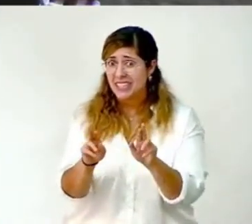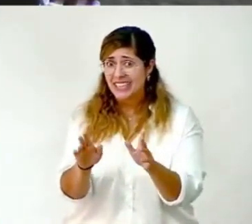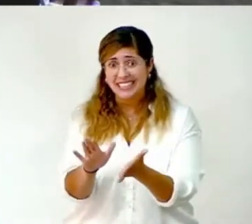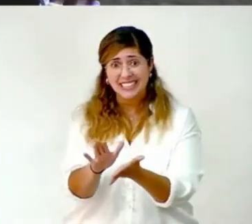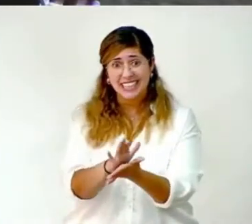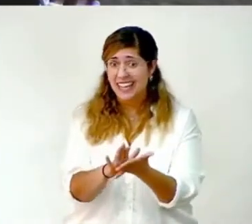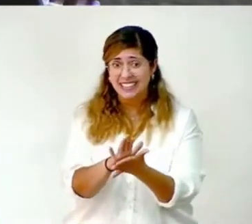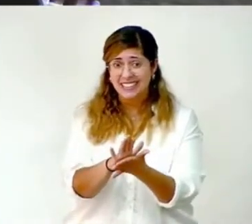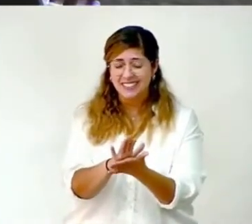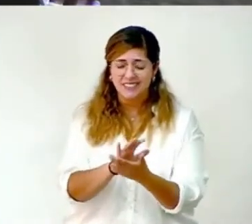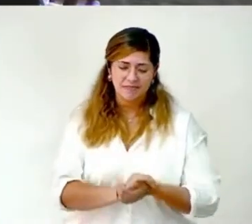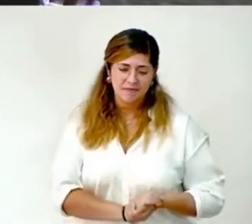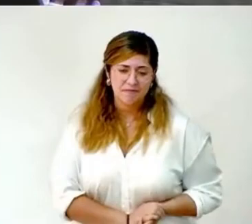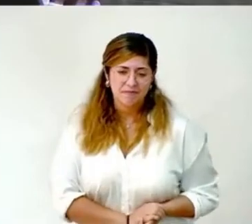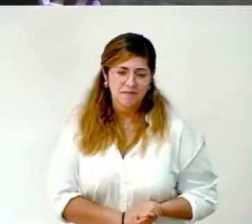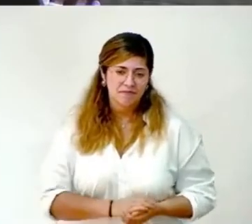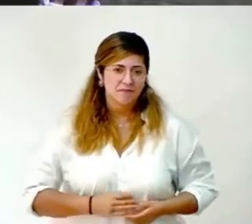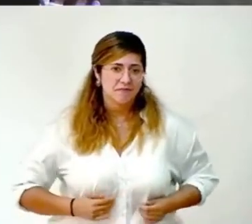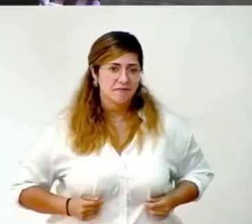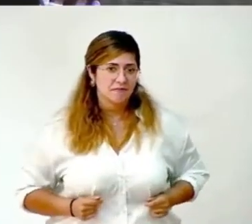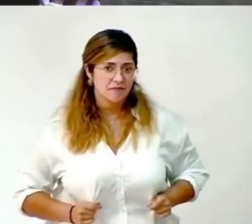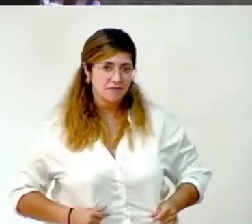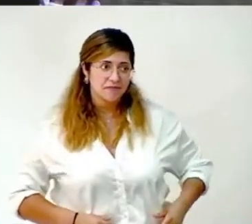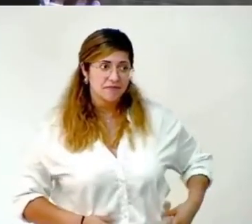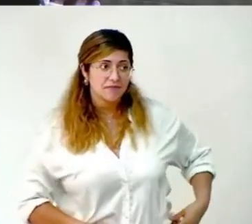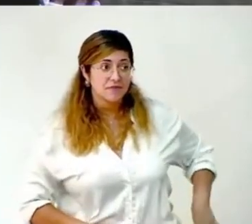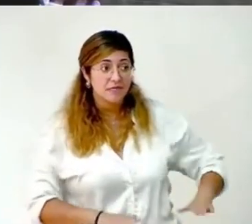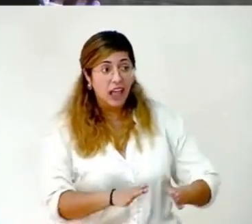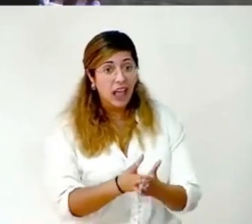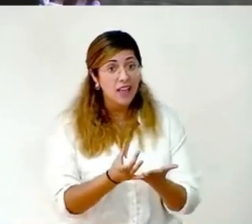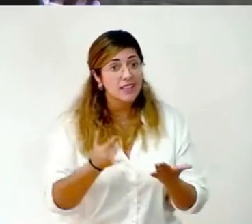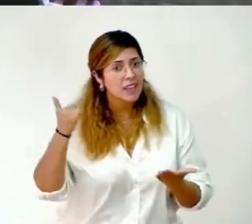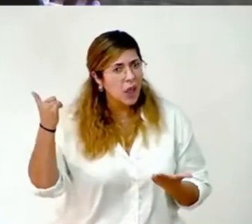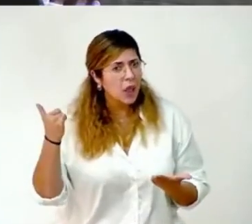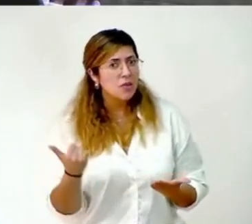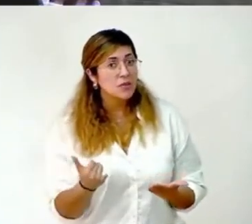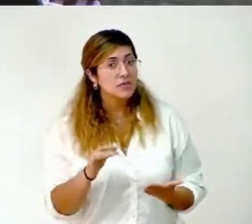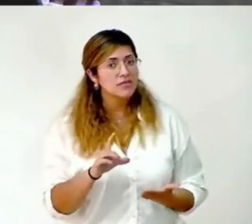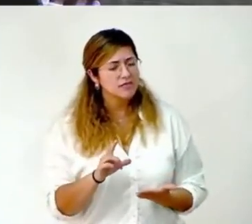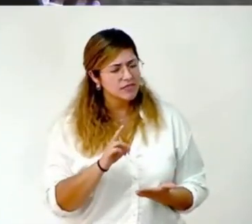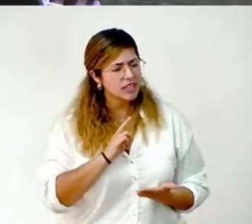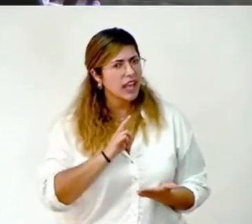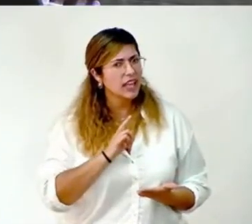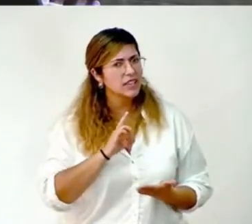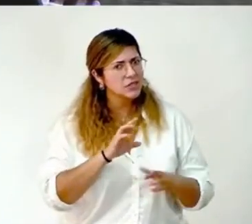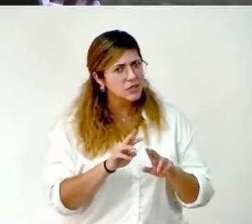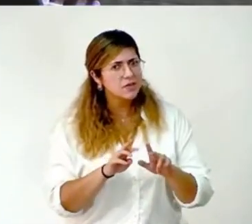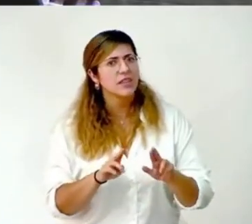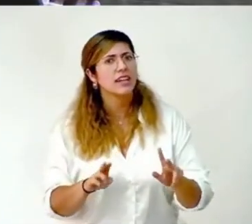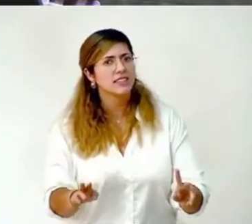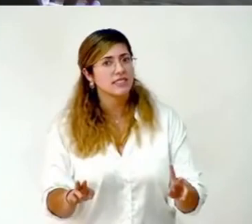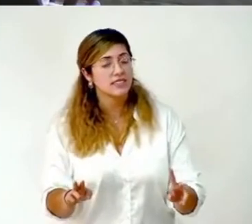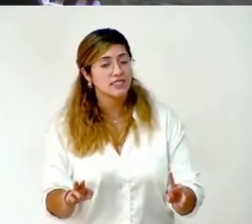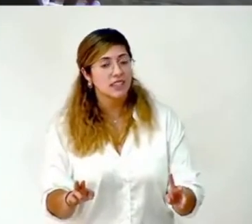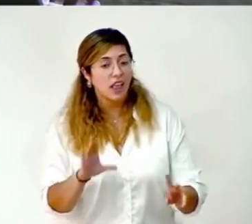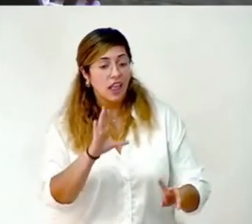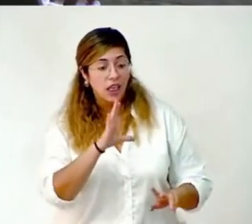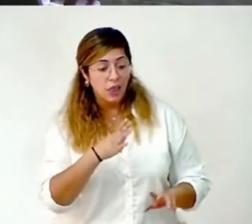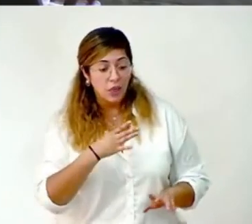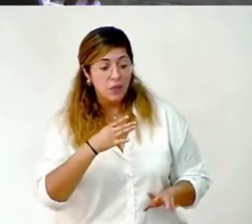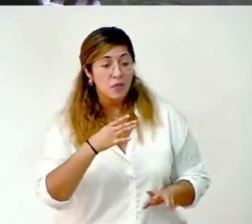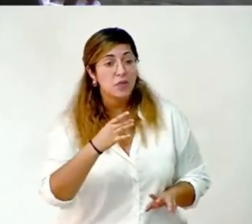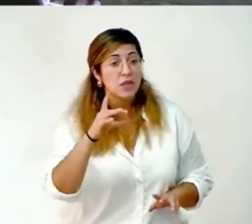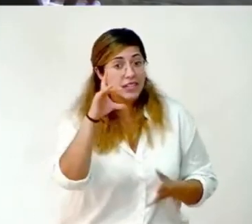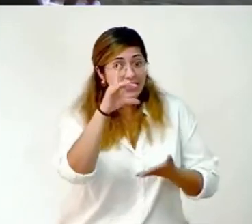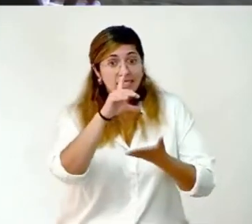Absolutamente nada. E o ponto do texto é, existe uma diferença. Os filhos da luz, os filhos de Deus,